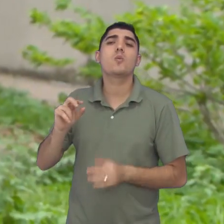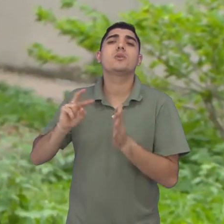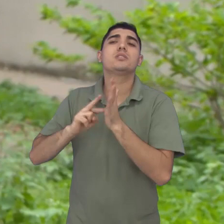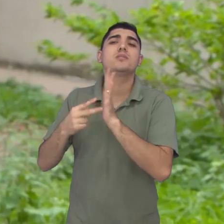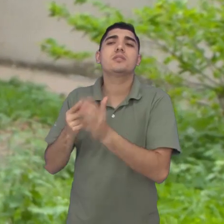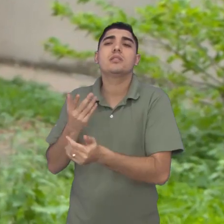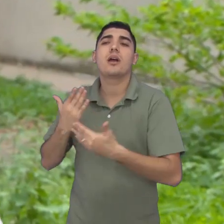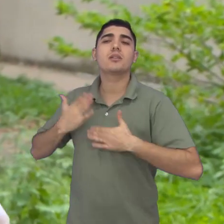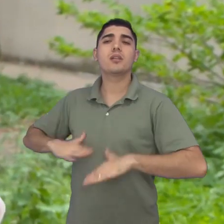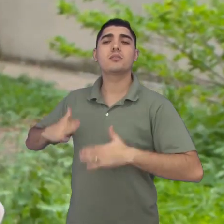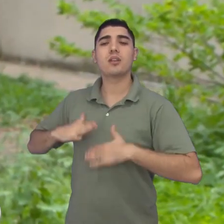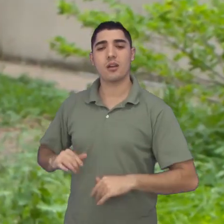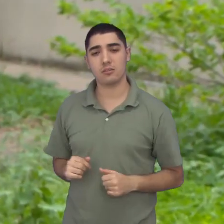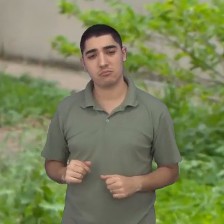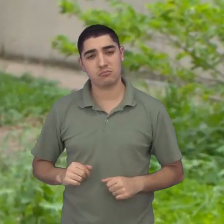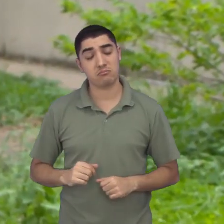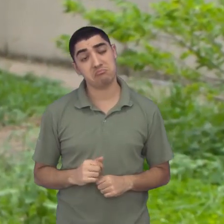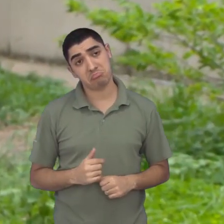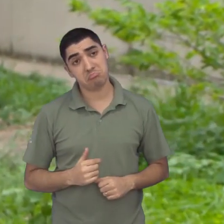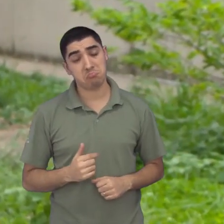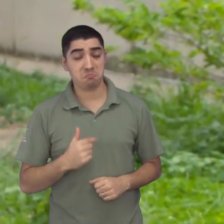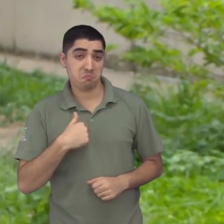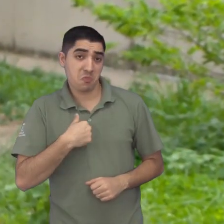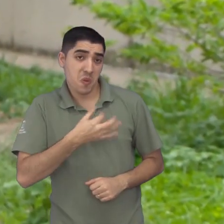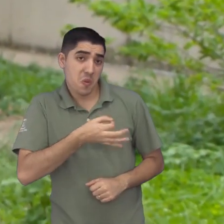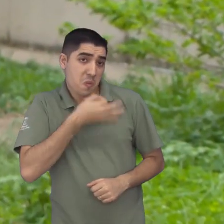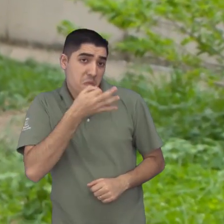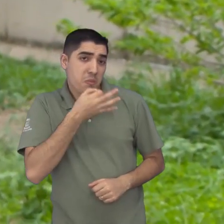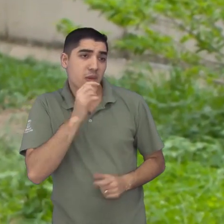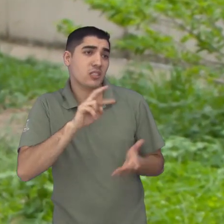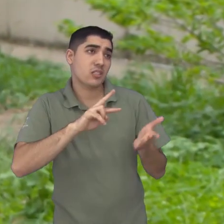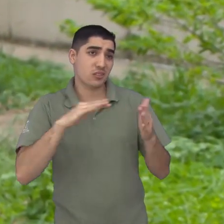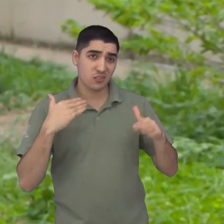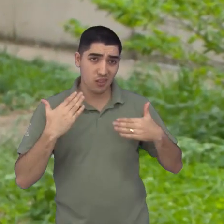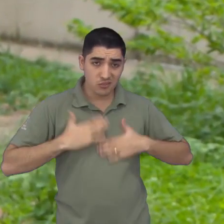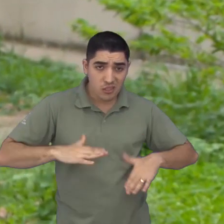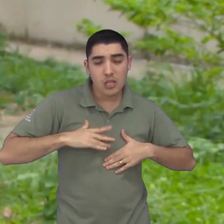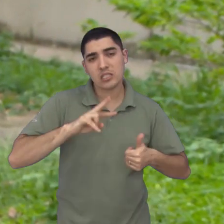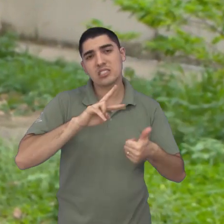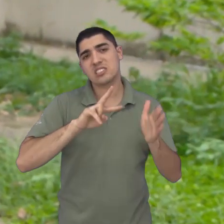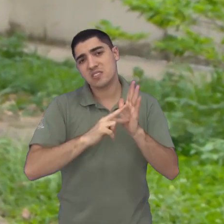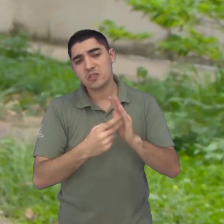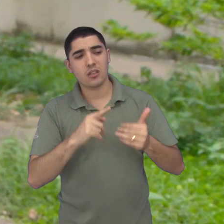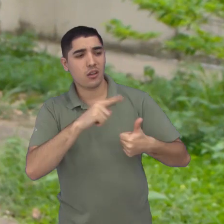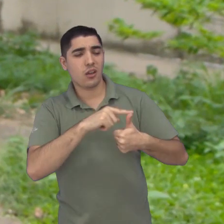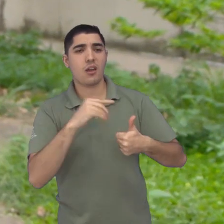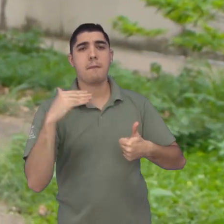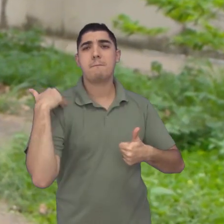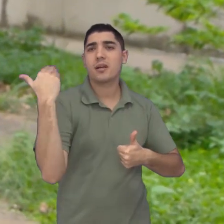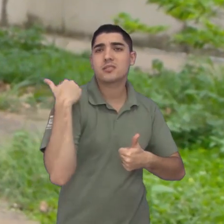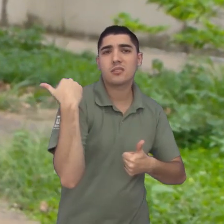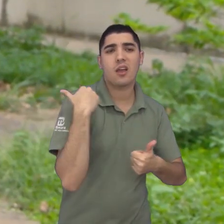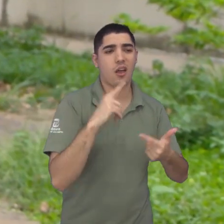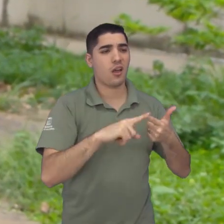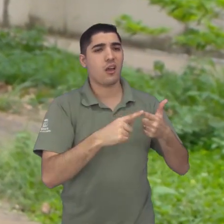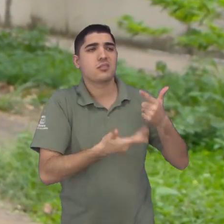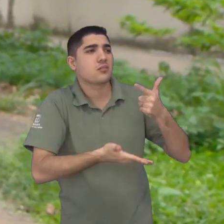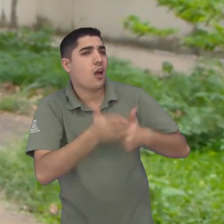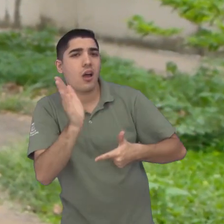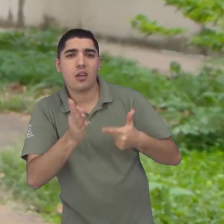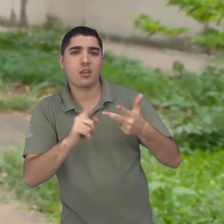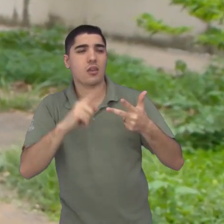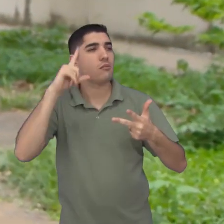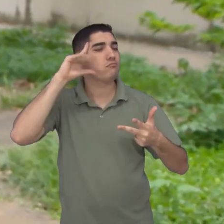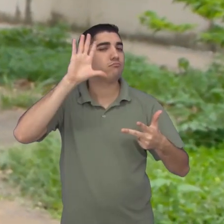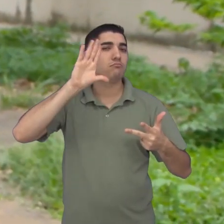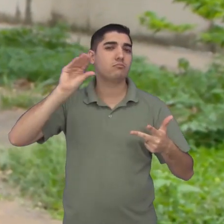visão? Bem, é sair, passear um pouco, tranquilizar a mente,